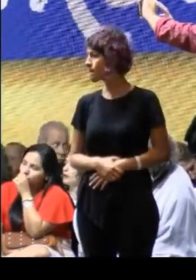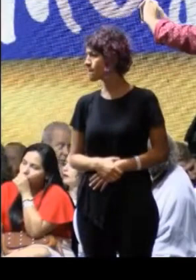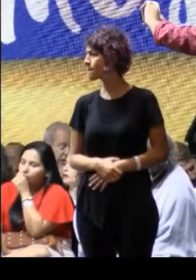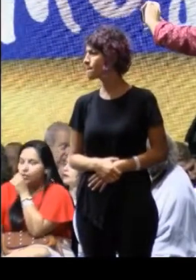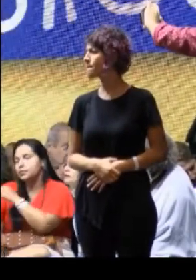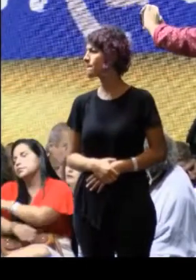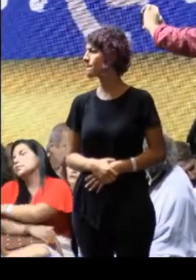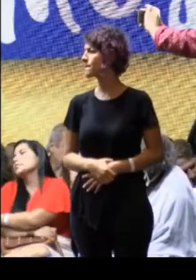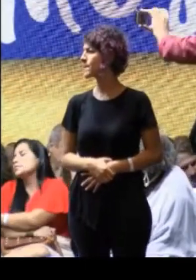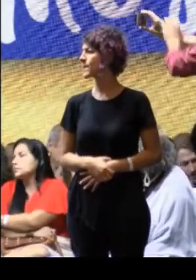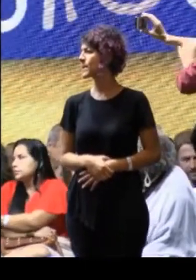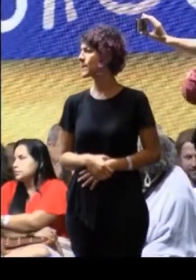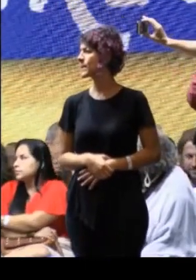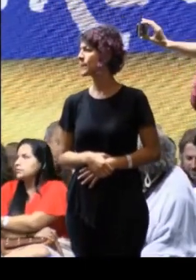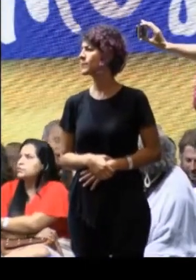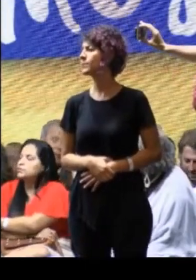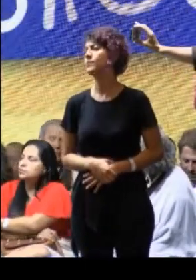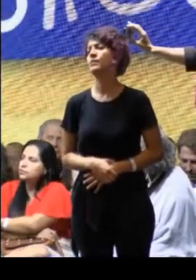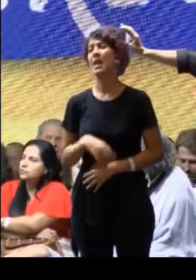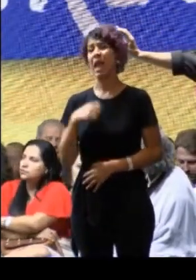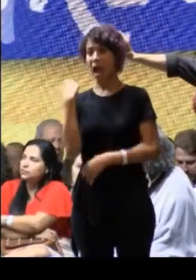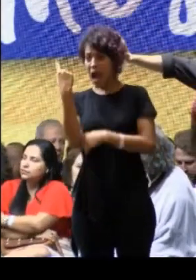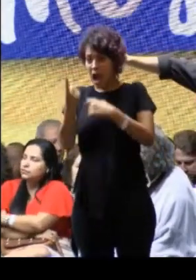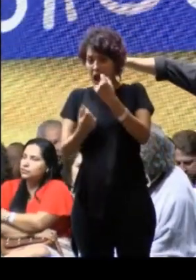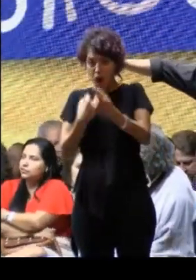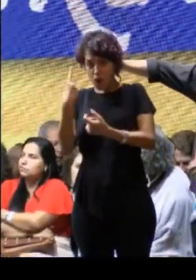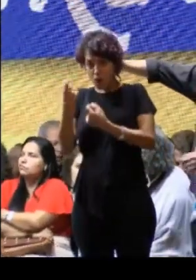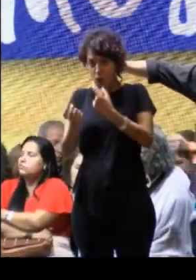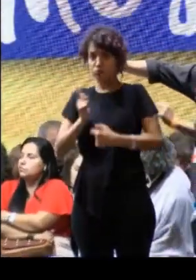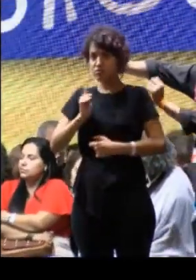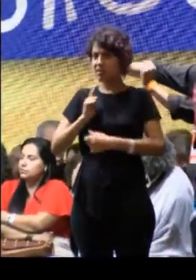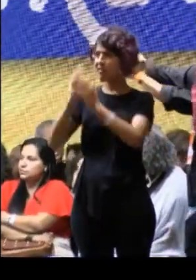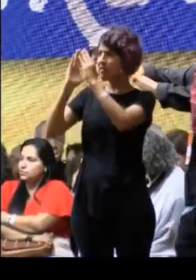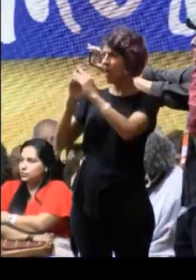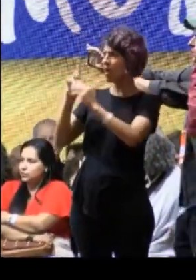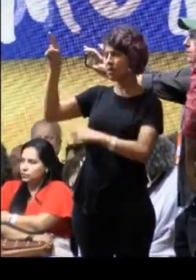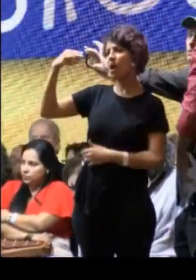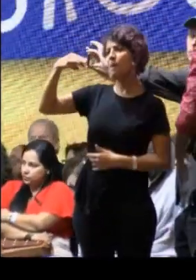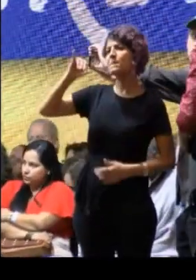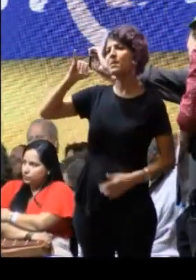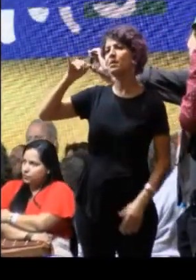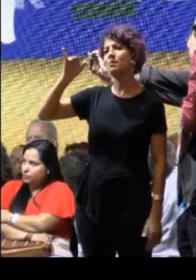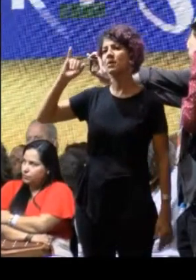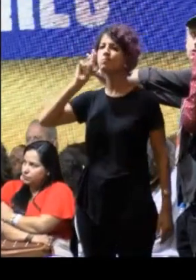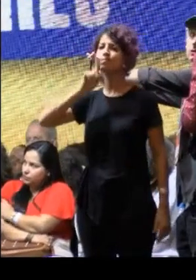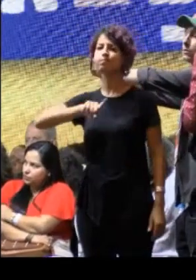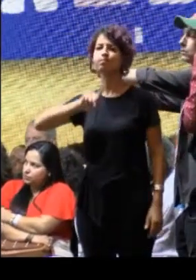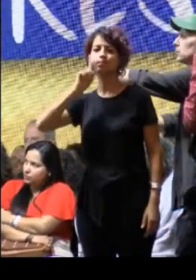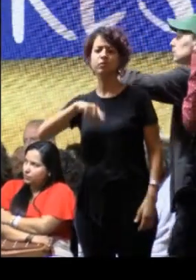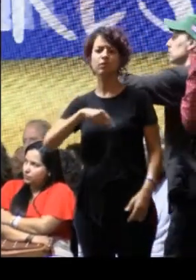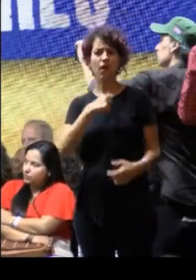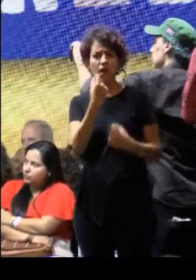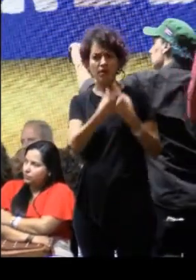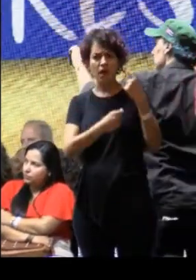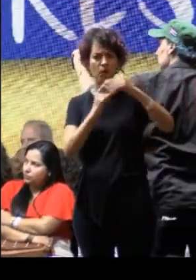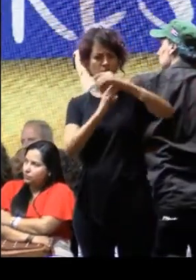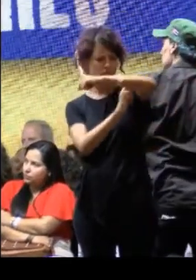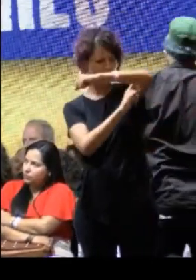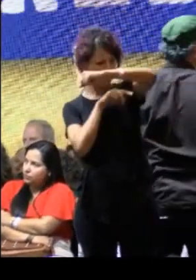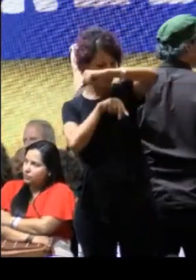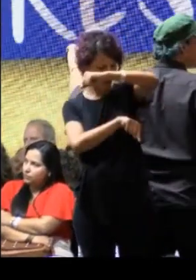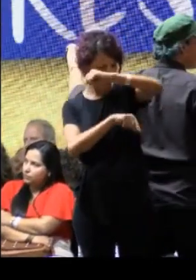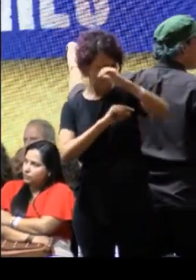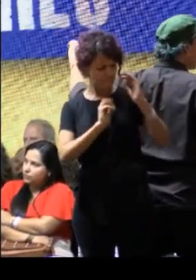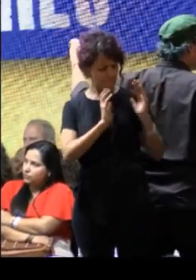Se é para alguns poucos terem mansão de Miami e muitos viverem debaixo do